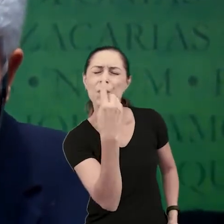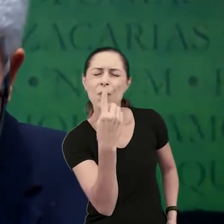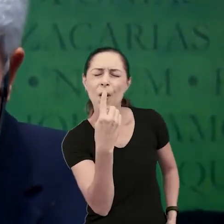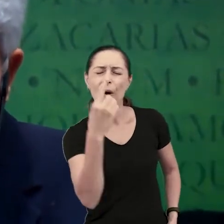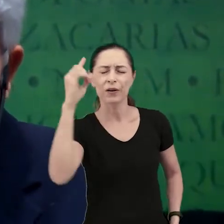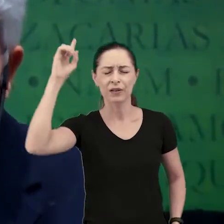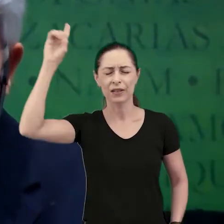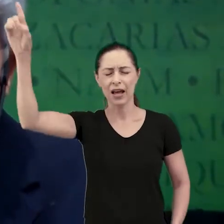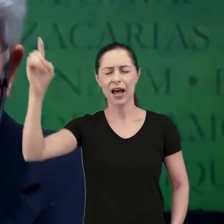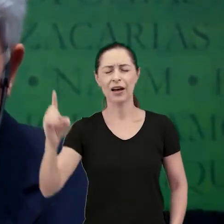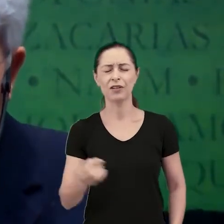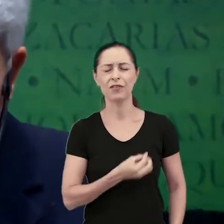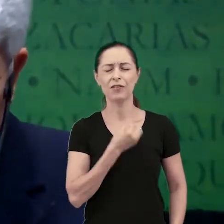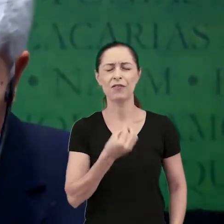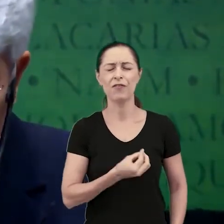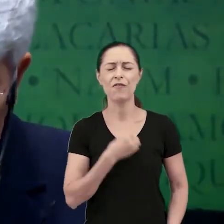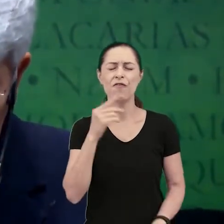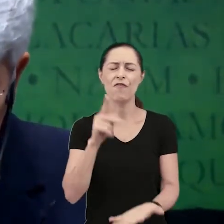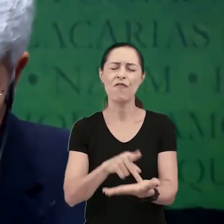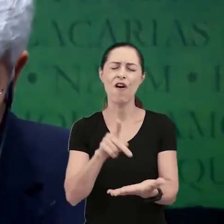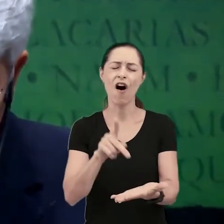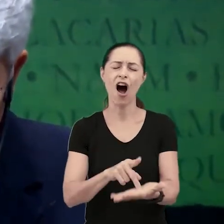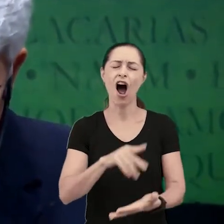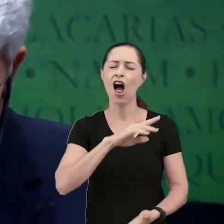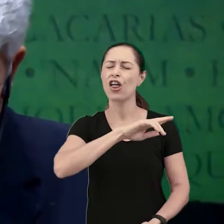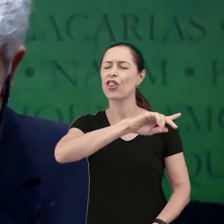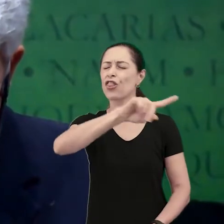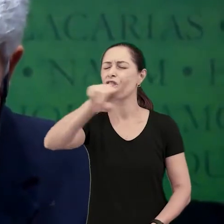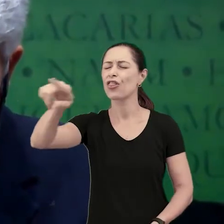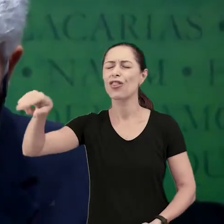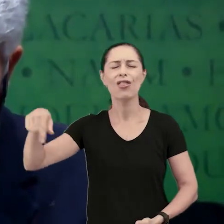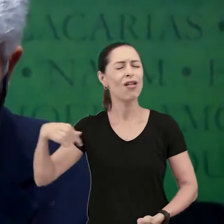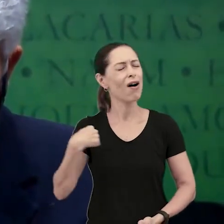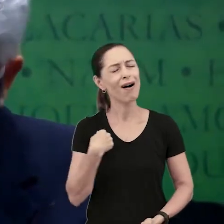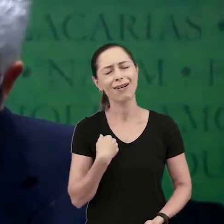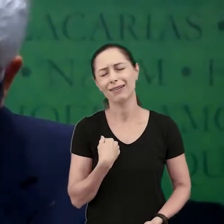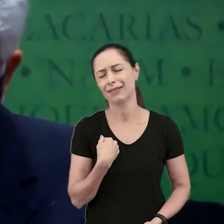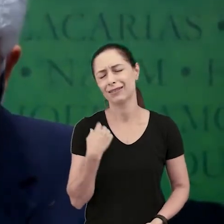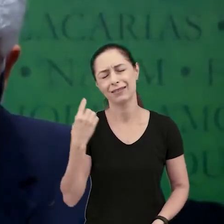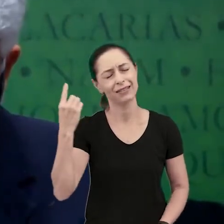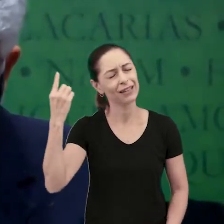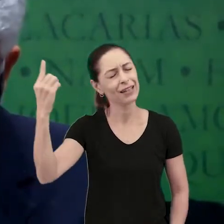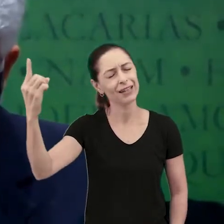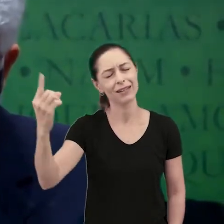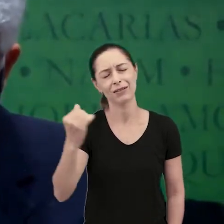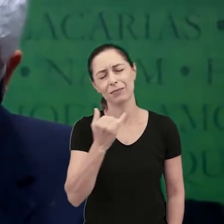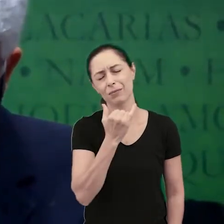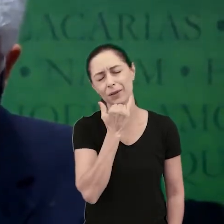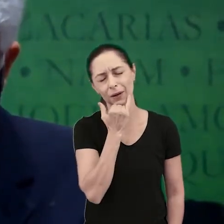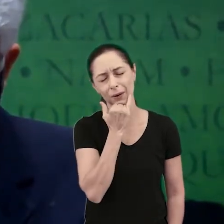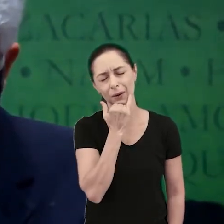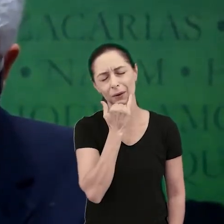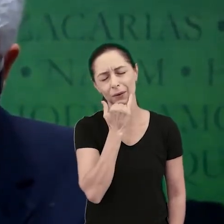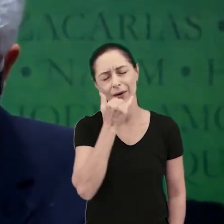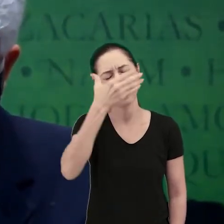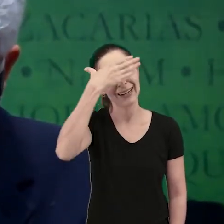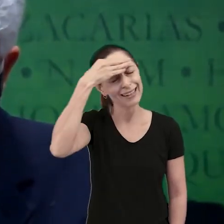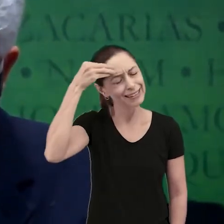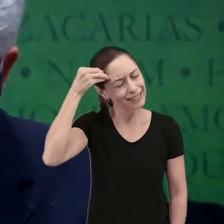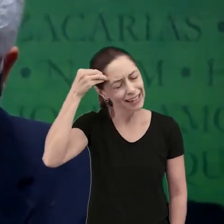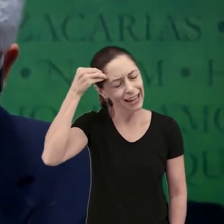vivo e verdadeiro, e Tu és o nosso Deus, que perdoa, que